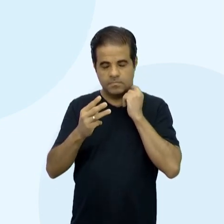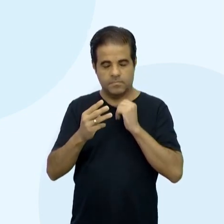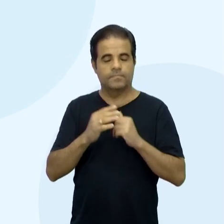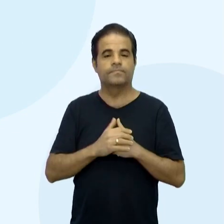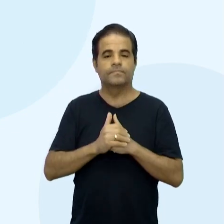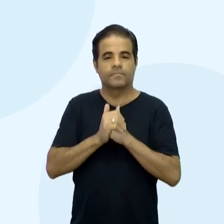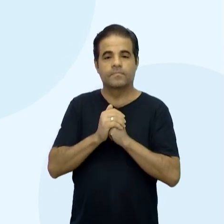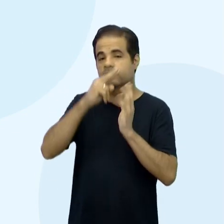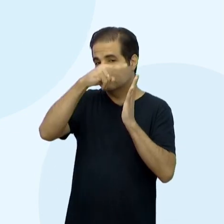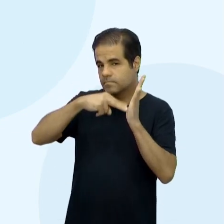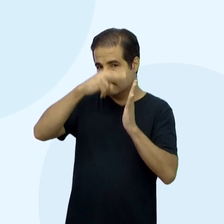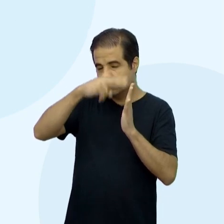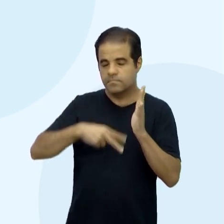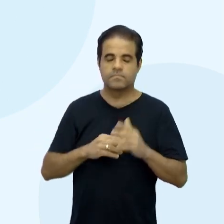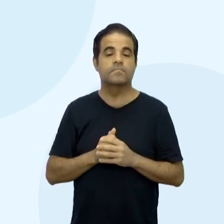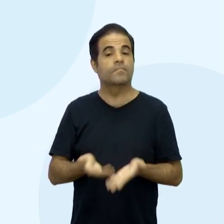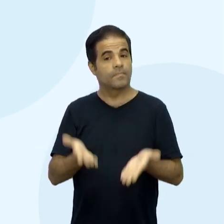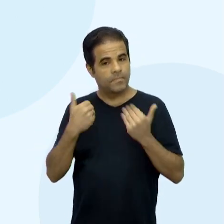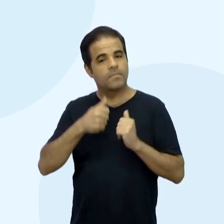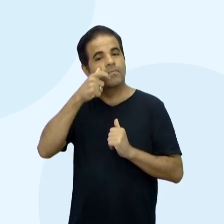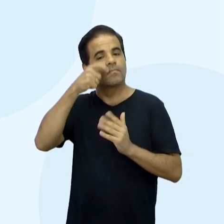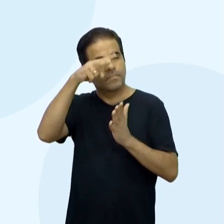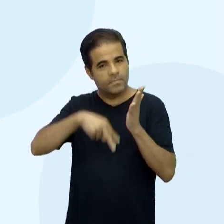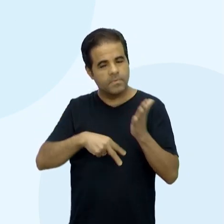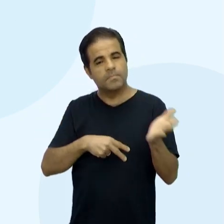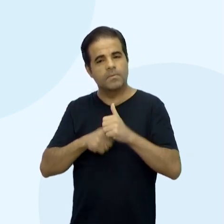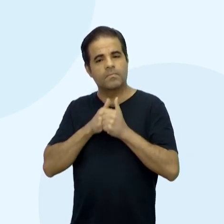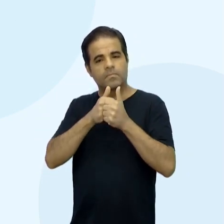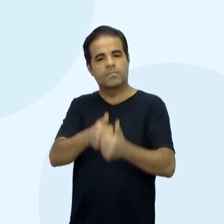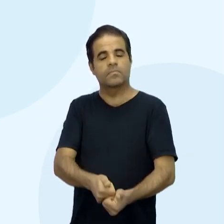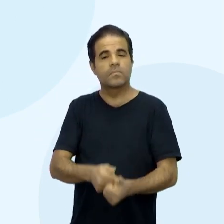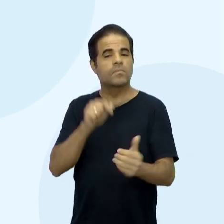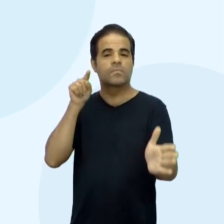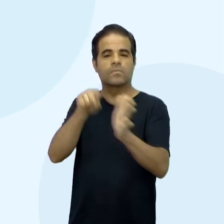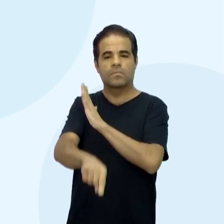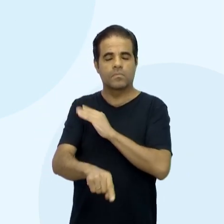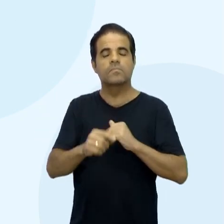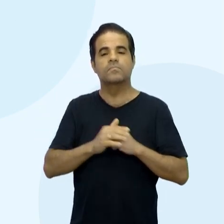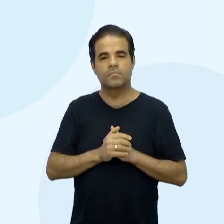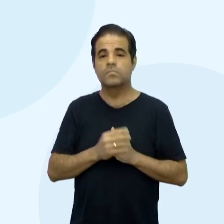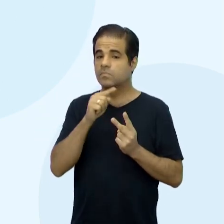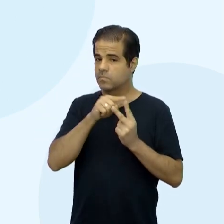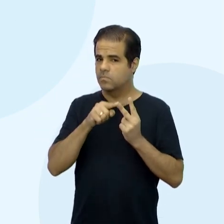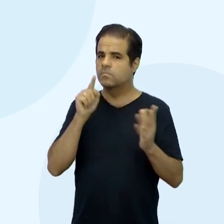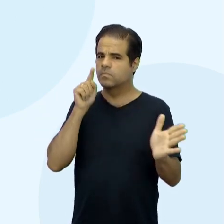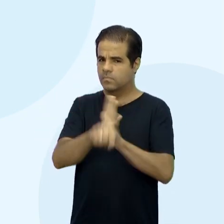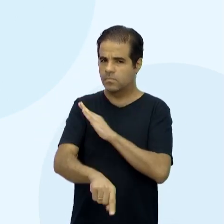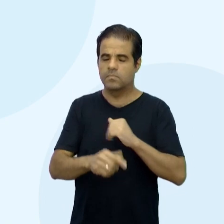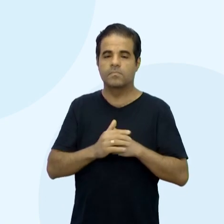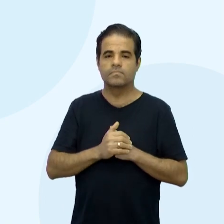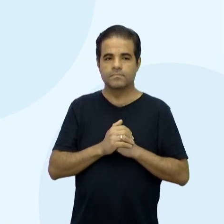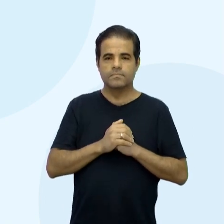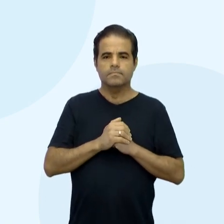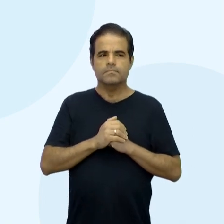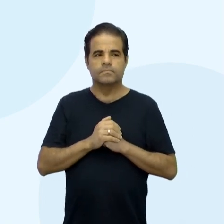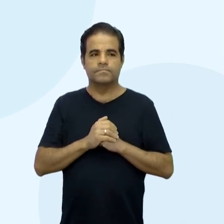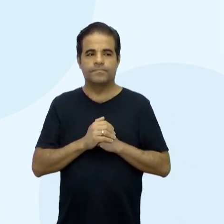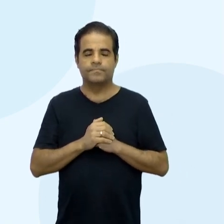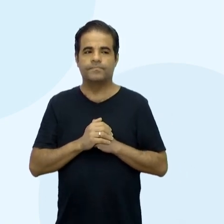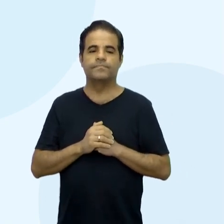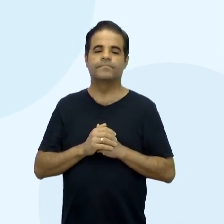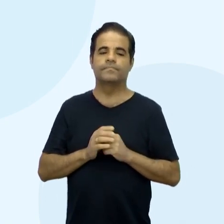Então, leitura. Vamos ler agora? Me acompanhe na leitura com uma perguntinha no final, 2 perguntinhas no final. Todo mundo